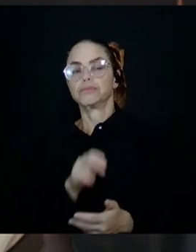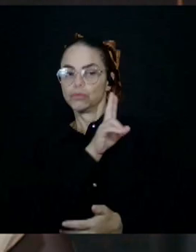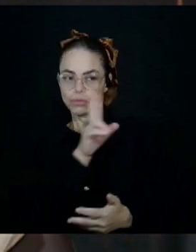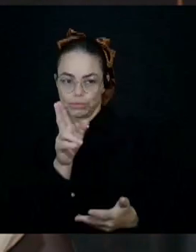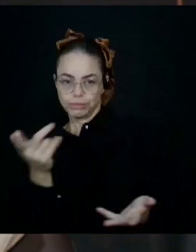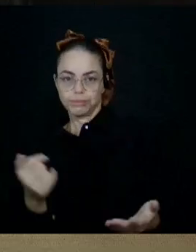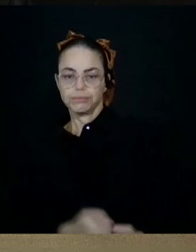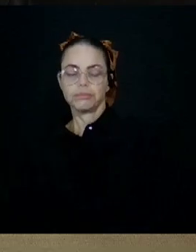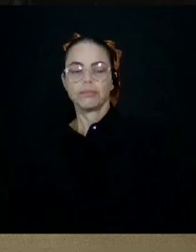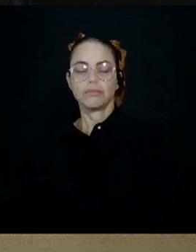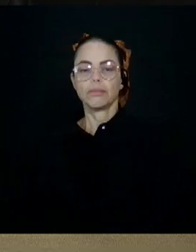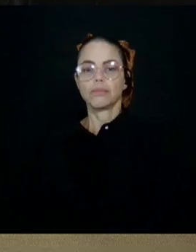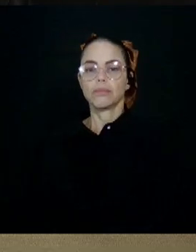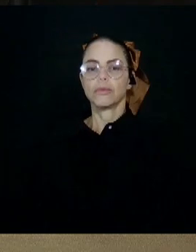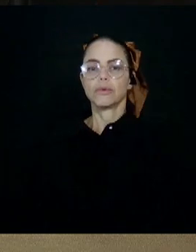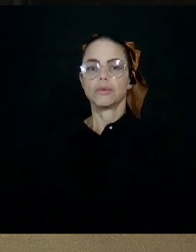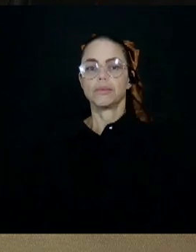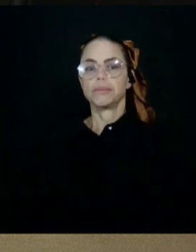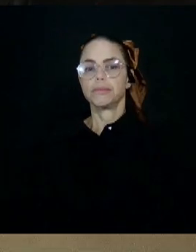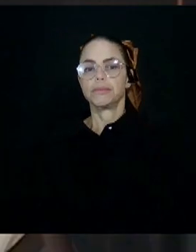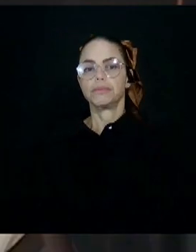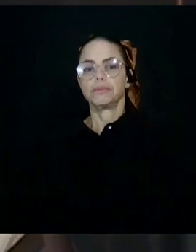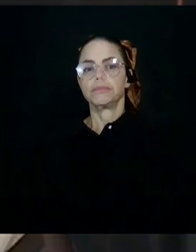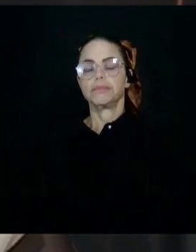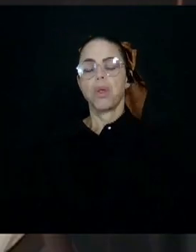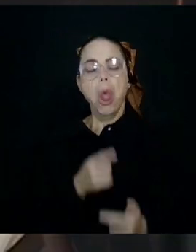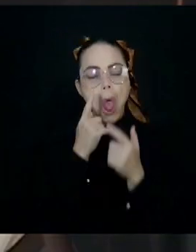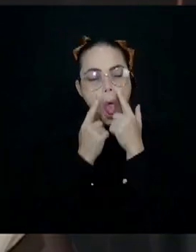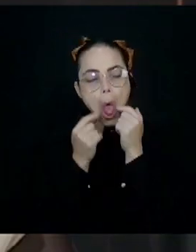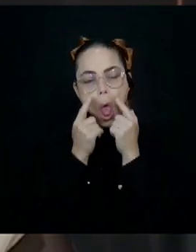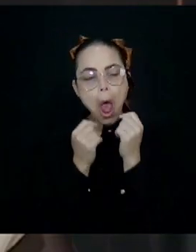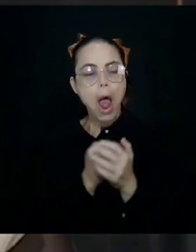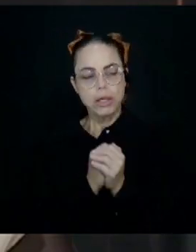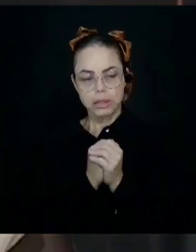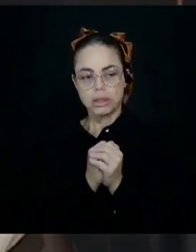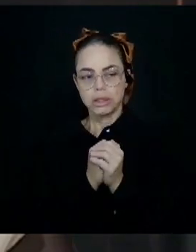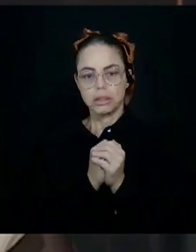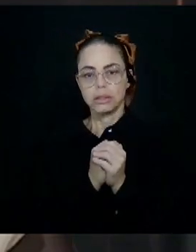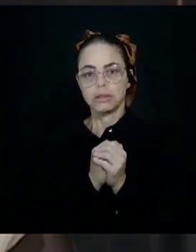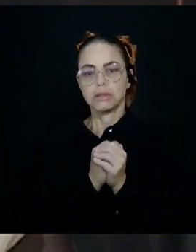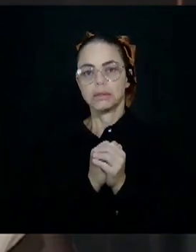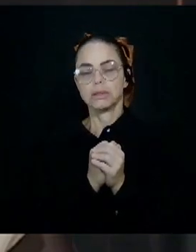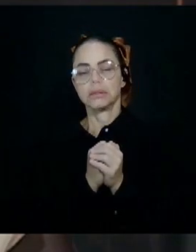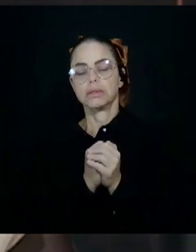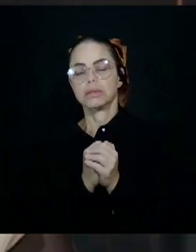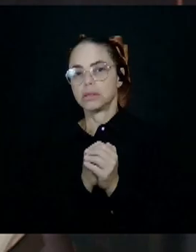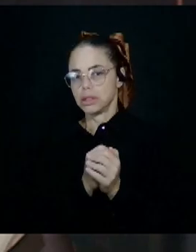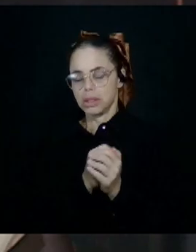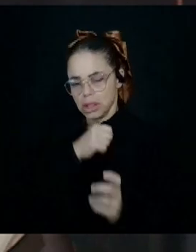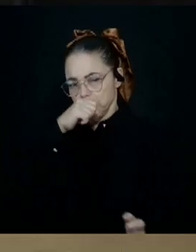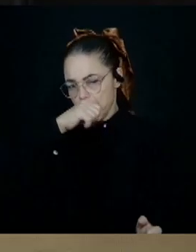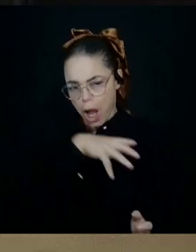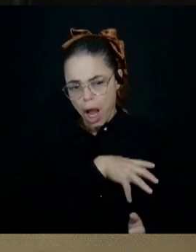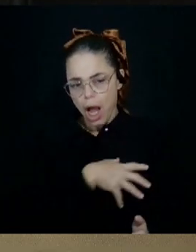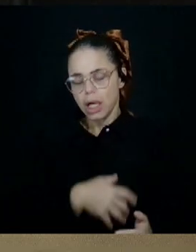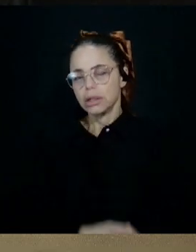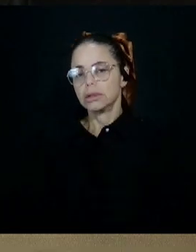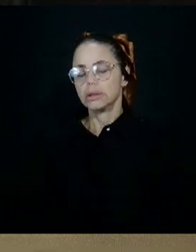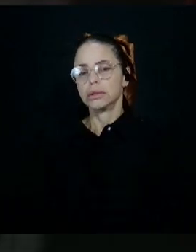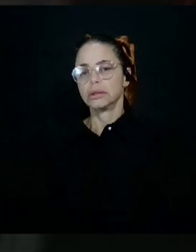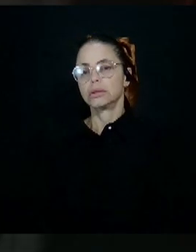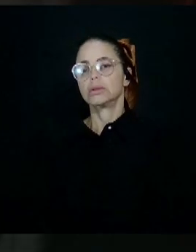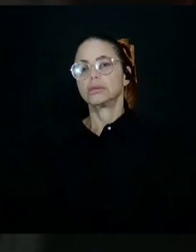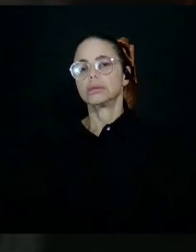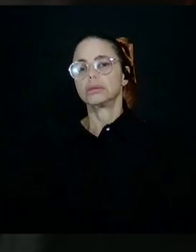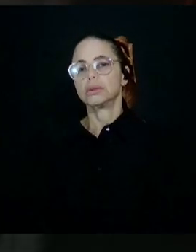Exatamente. como emotiva demais, como agressiva, enfim. E às vezes a mulher, para se